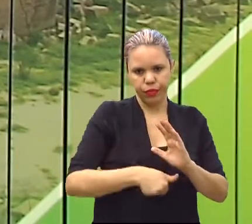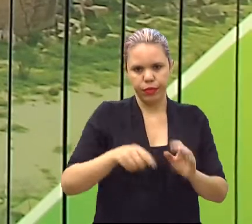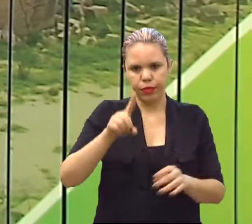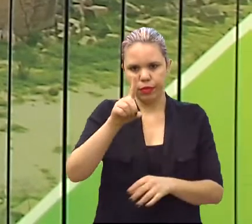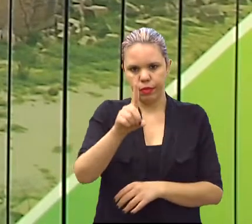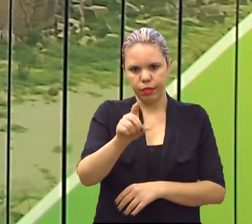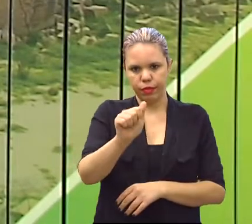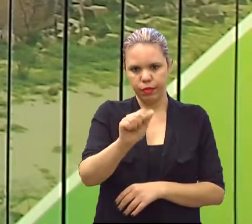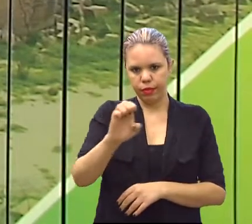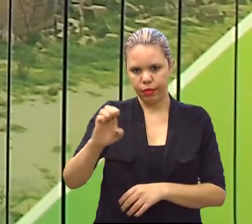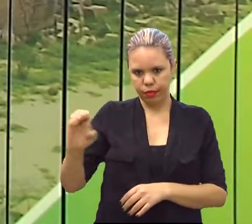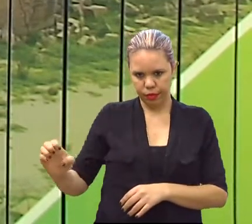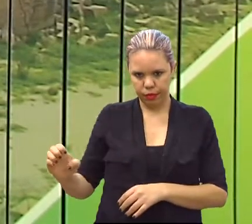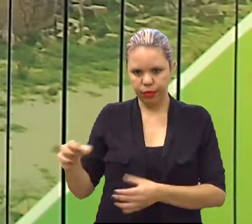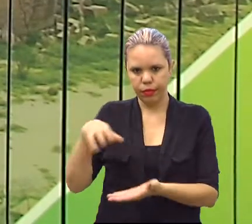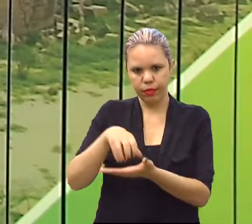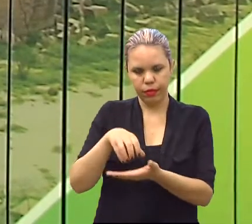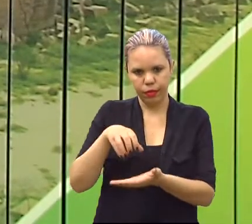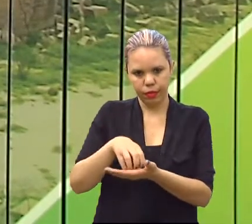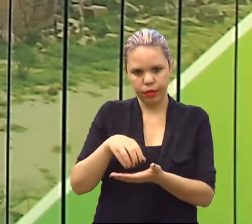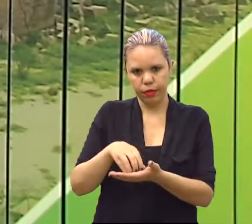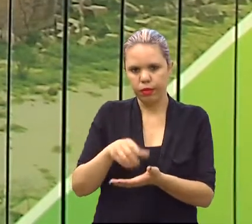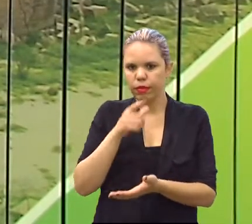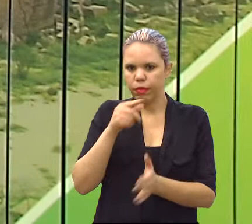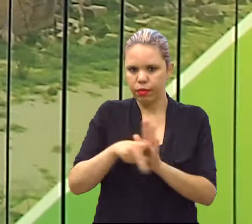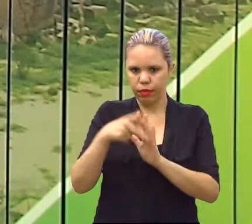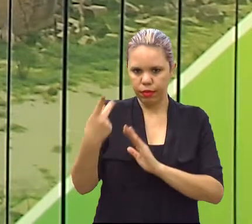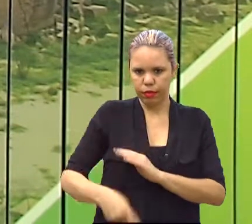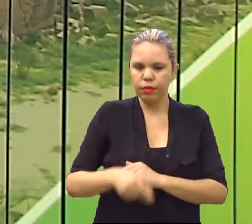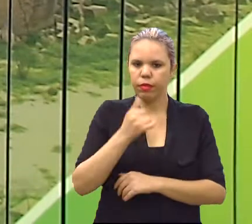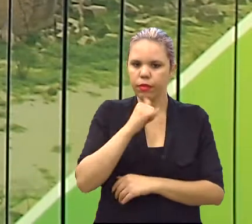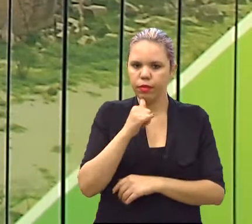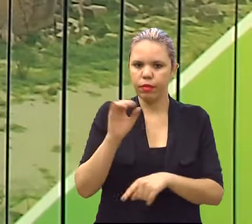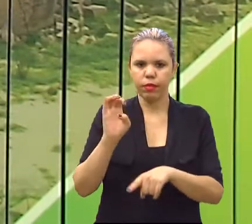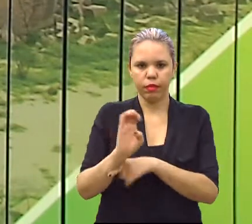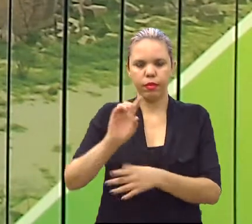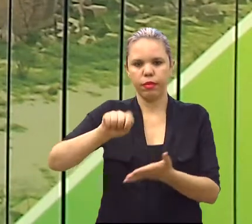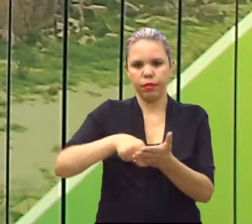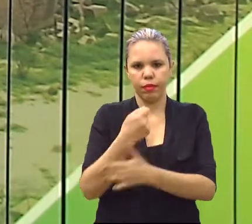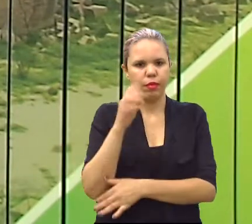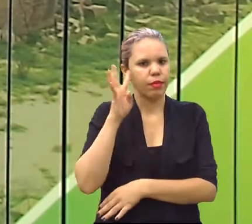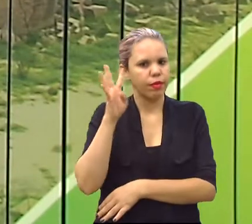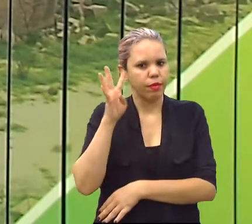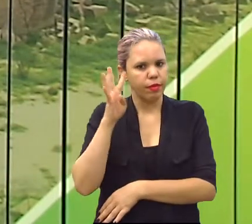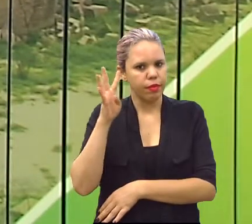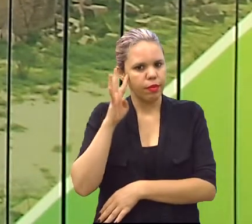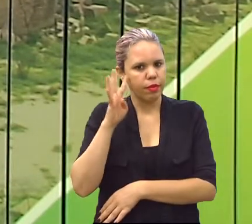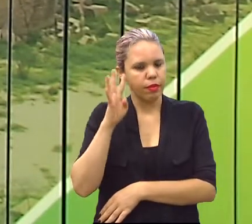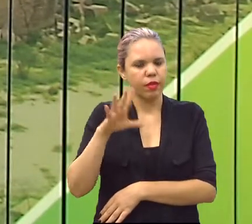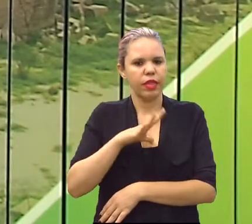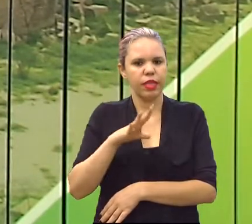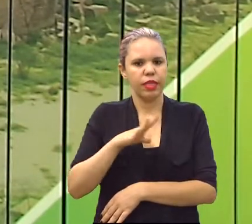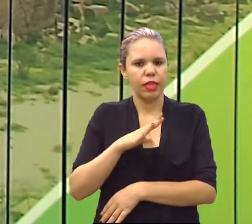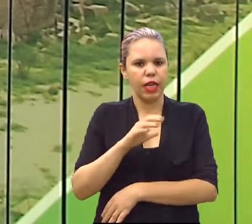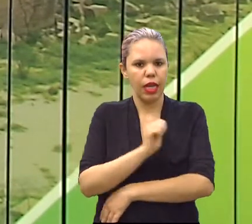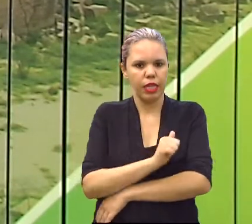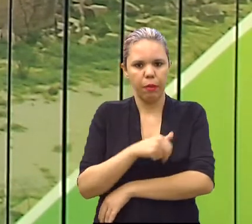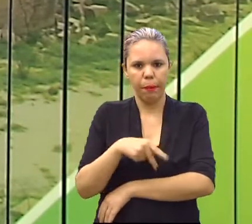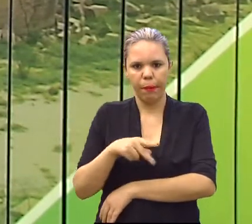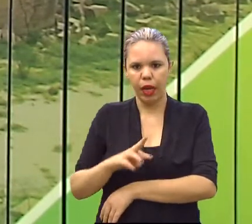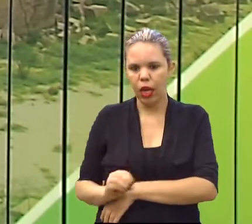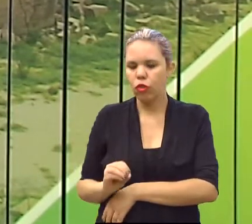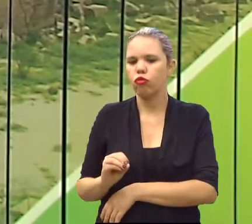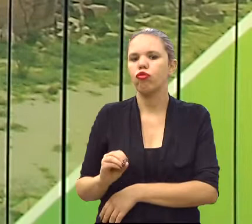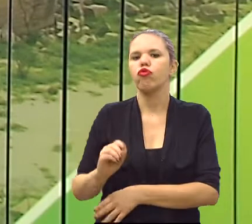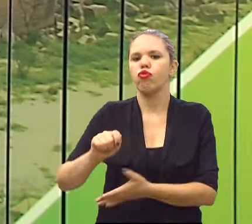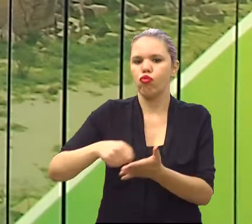e do DAE, o Departamento de Águas e Energia Elétrica do Estado, assinaram nesta quarta-feira em amparo a ordem de